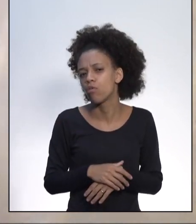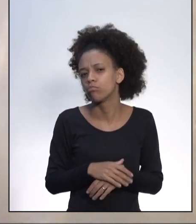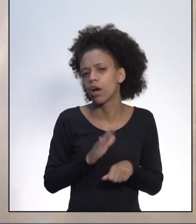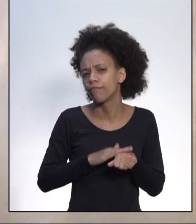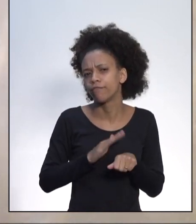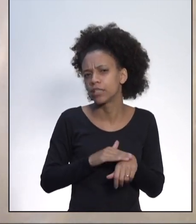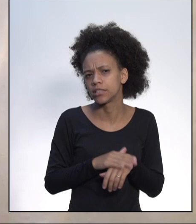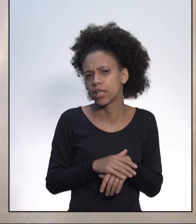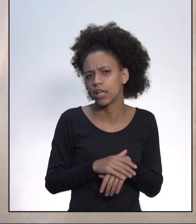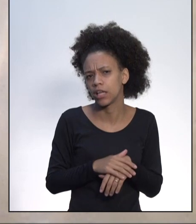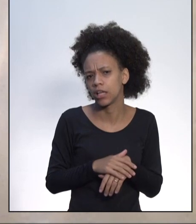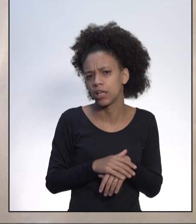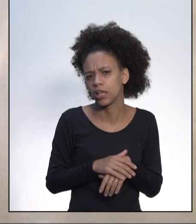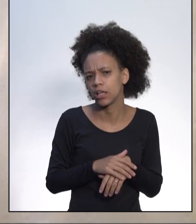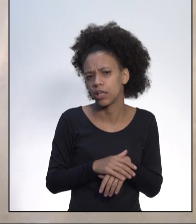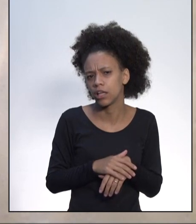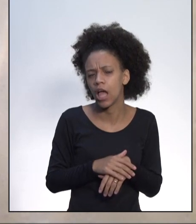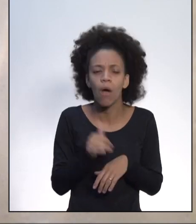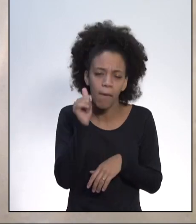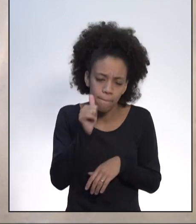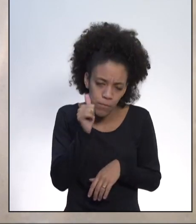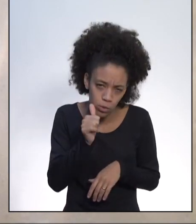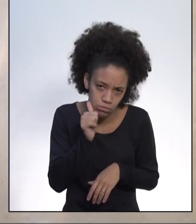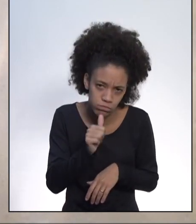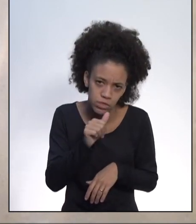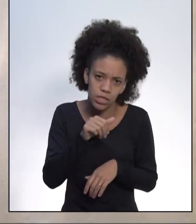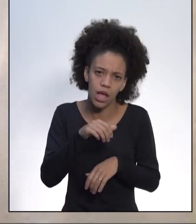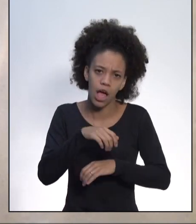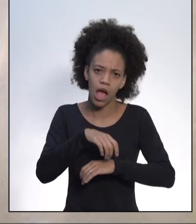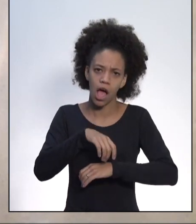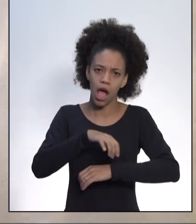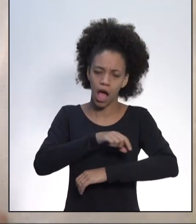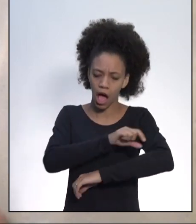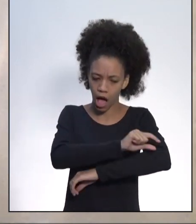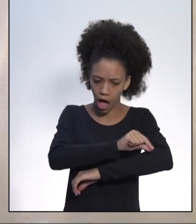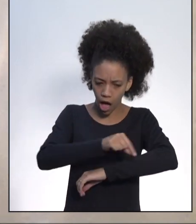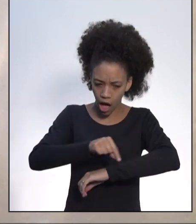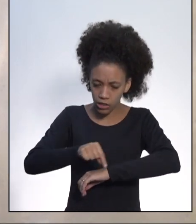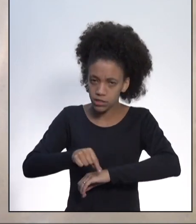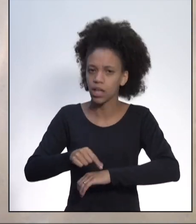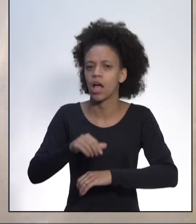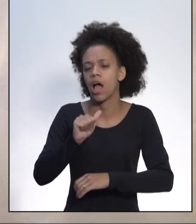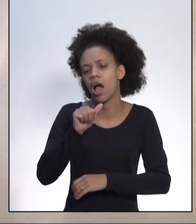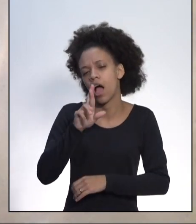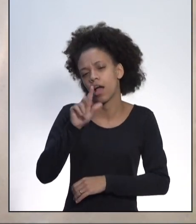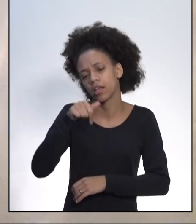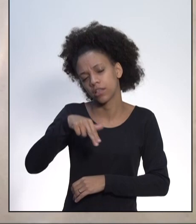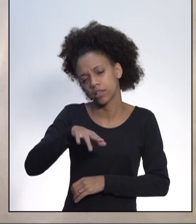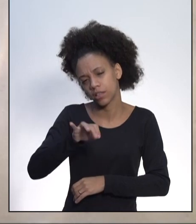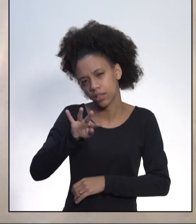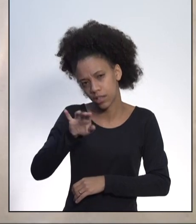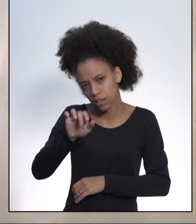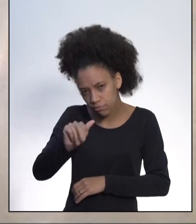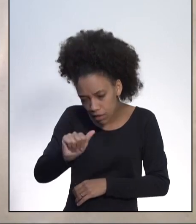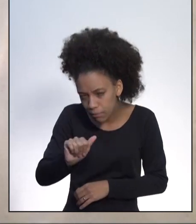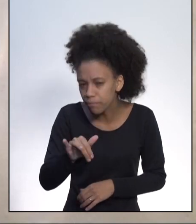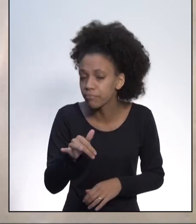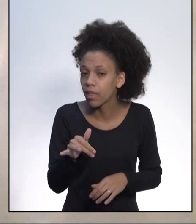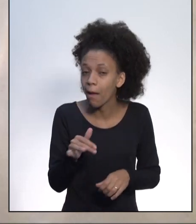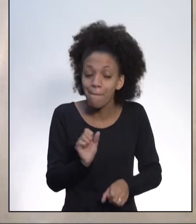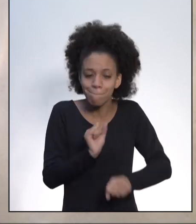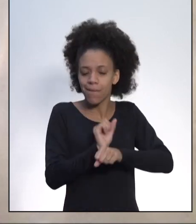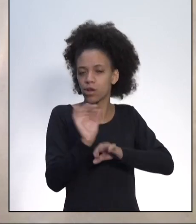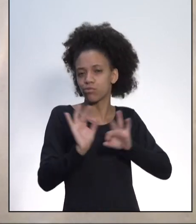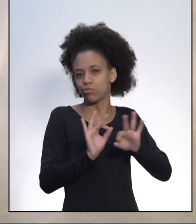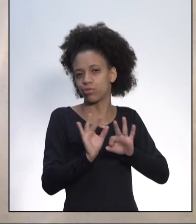uma moça, né? Ela é arquiteta, bem-sucedida e parou de receber, pararam os projetos, ela teve